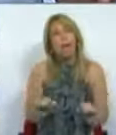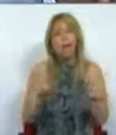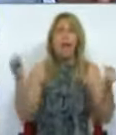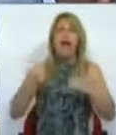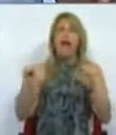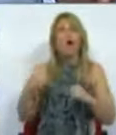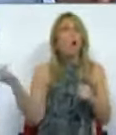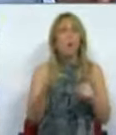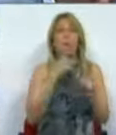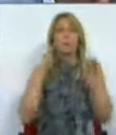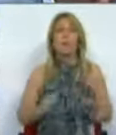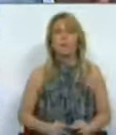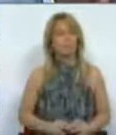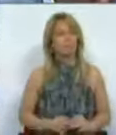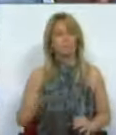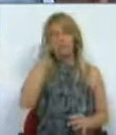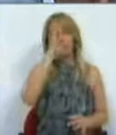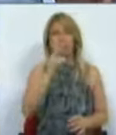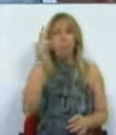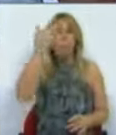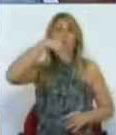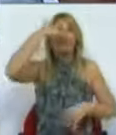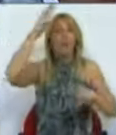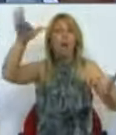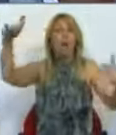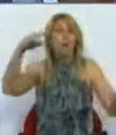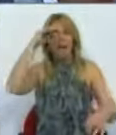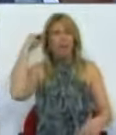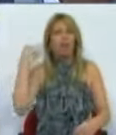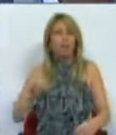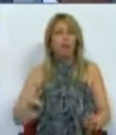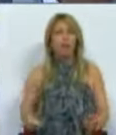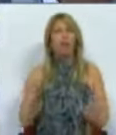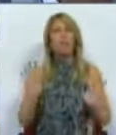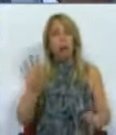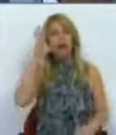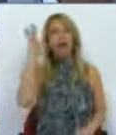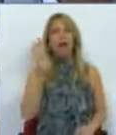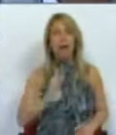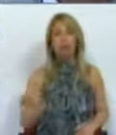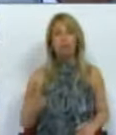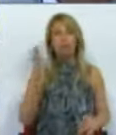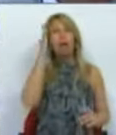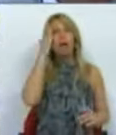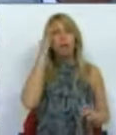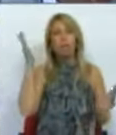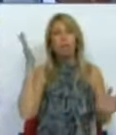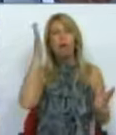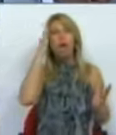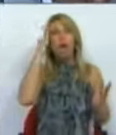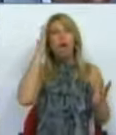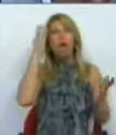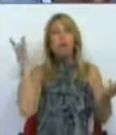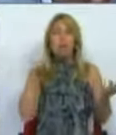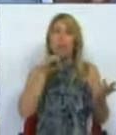Sabemos que só muito dificilmente algum dia o será, mas estamos, no entanto, convictos de que será encontrada numa base tão